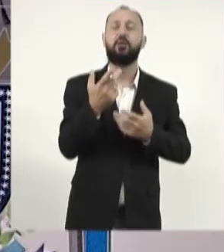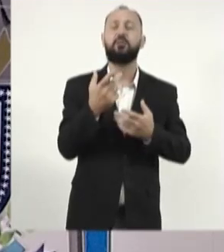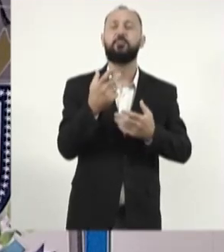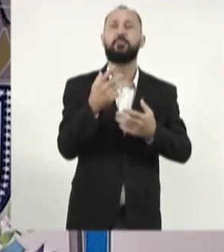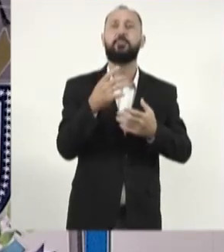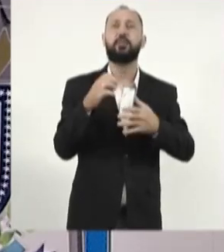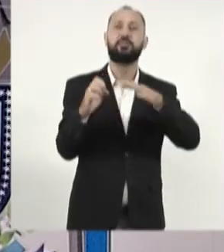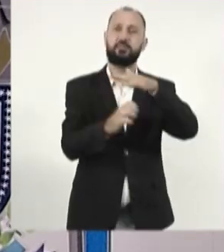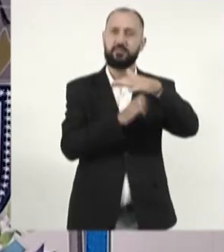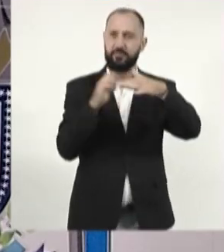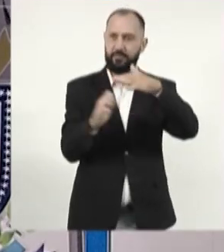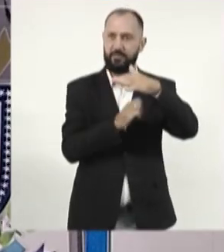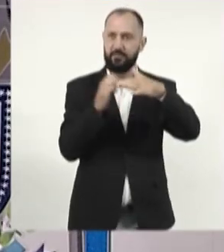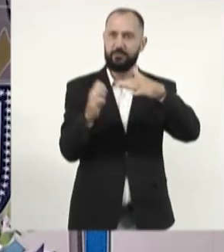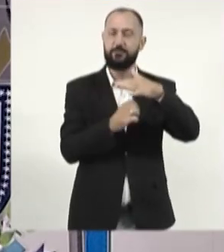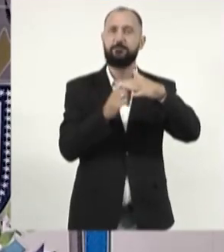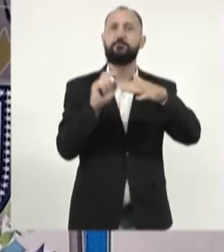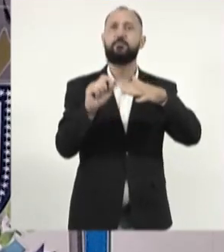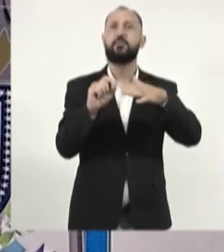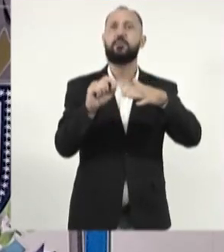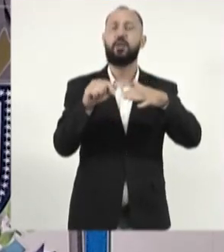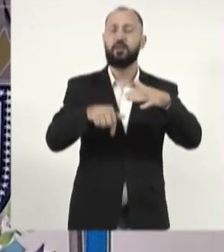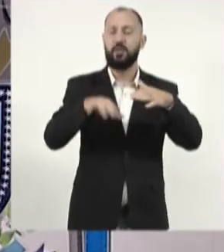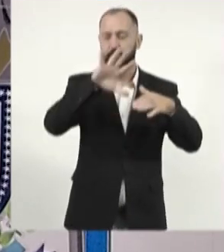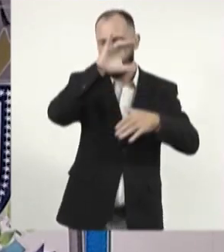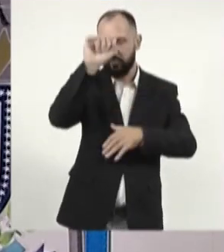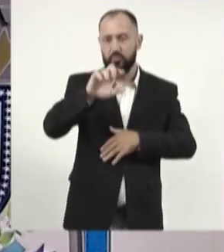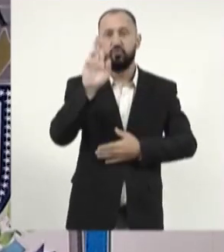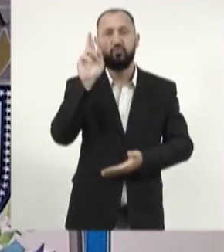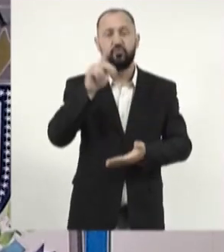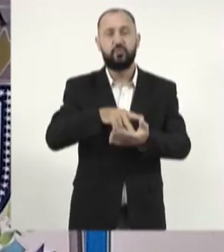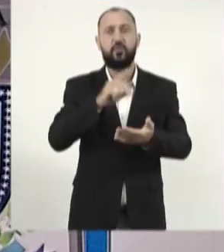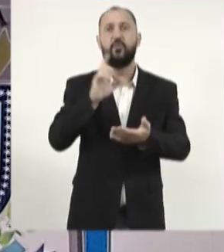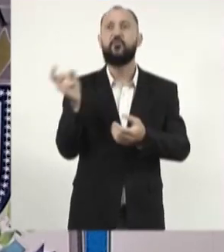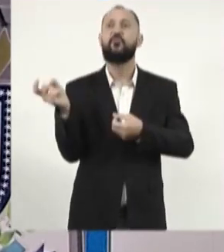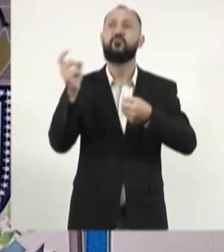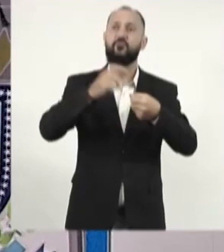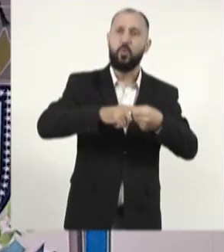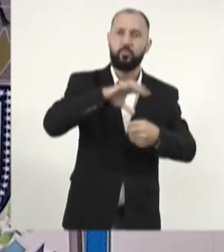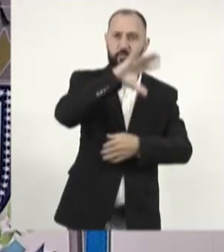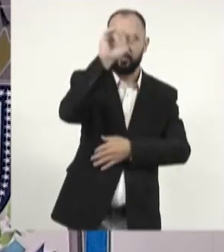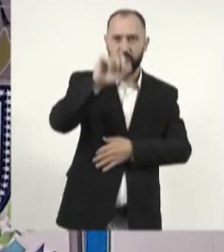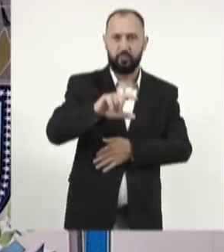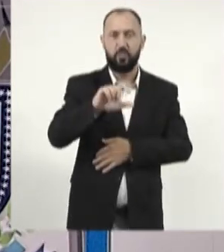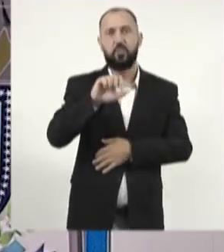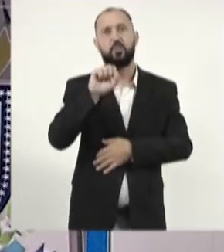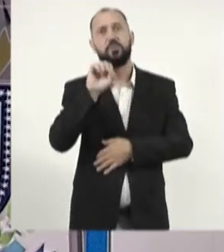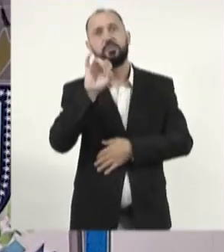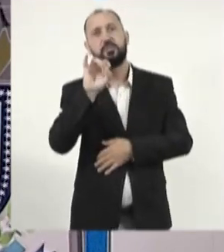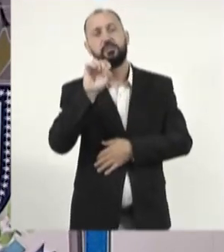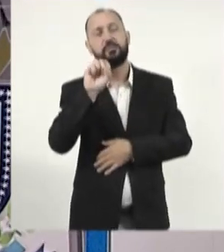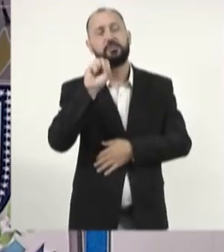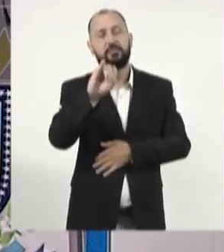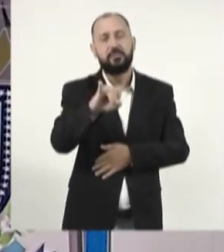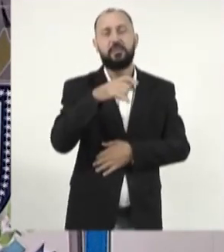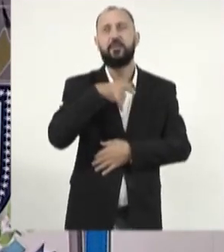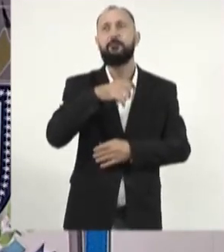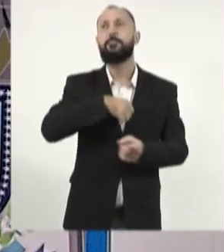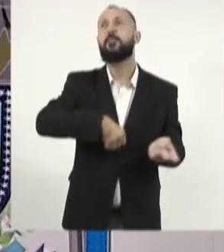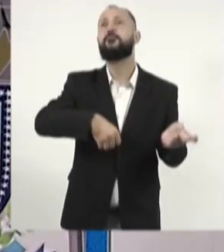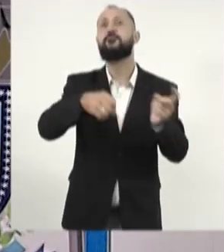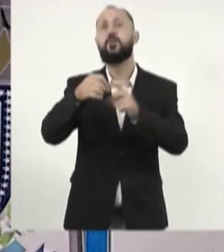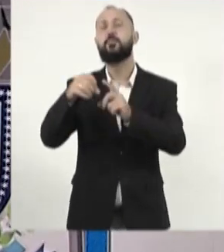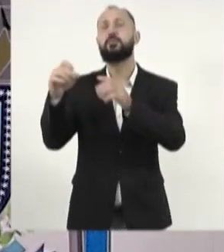por essas empresas enquanto estão em Mato Grosso do Sul, se eles são reinvestidos em Mato Grosso do Sul ou se são enviados para as sedes